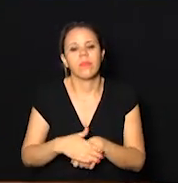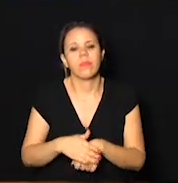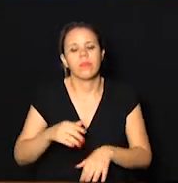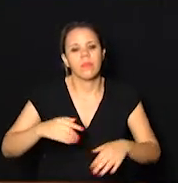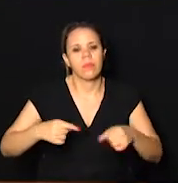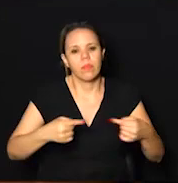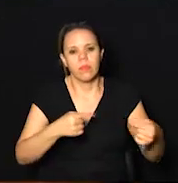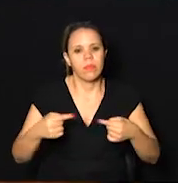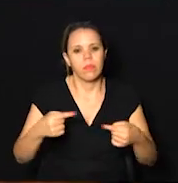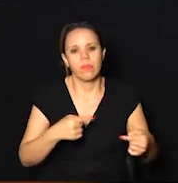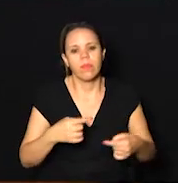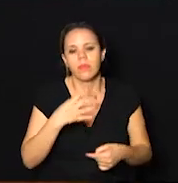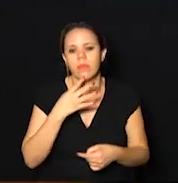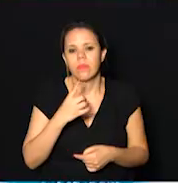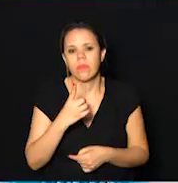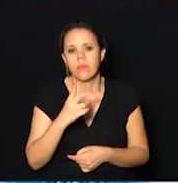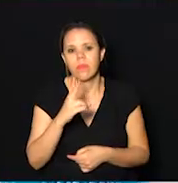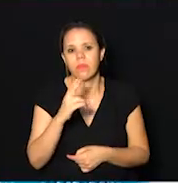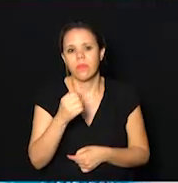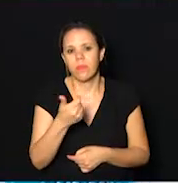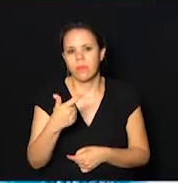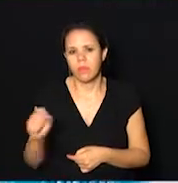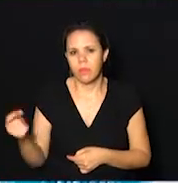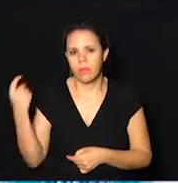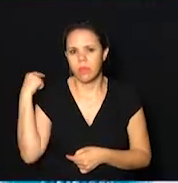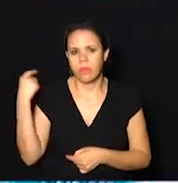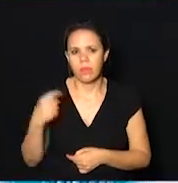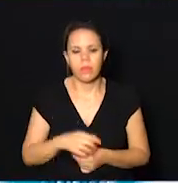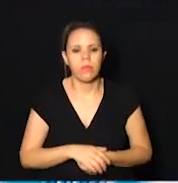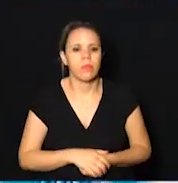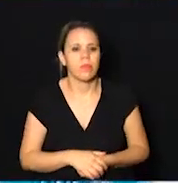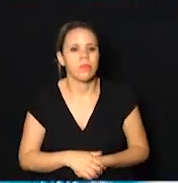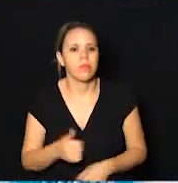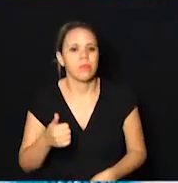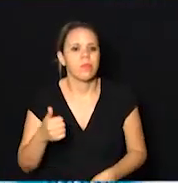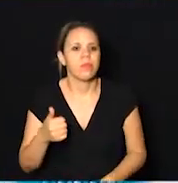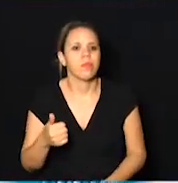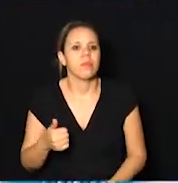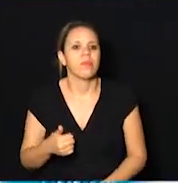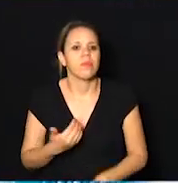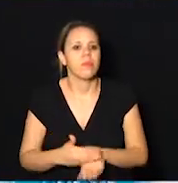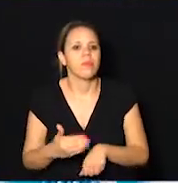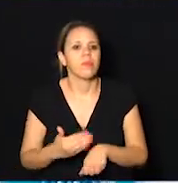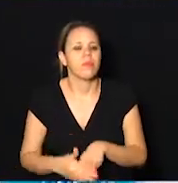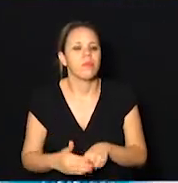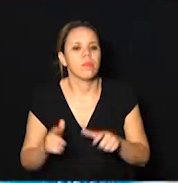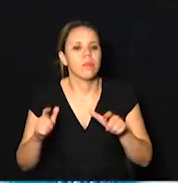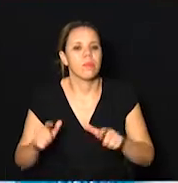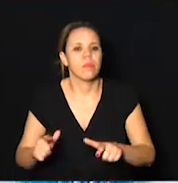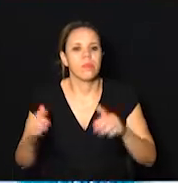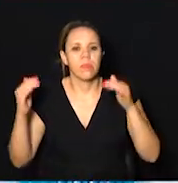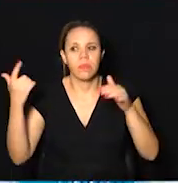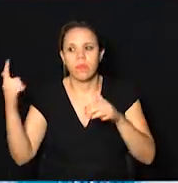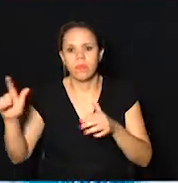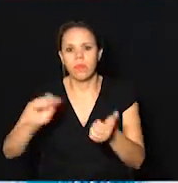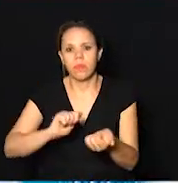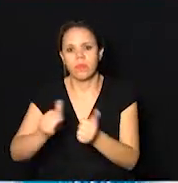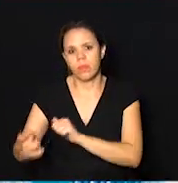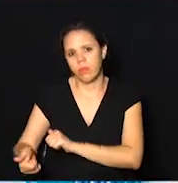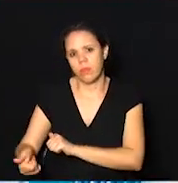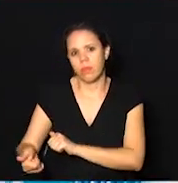para competir em se o daniel em 2010 não é primeiro foi no no treinamento em altitude eu tava com outro